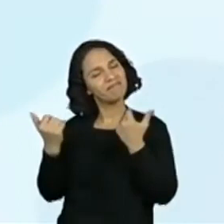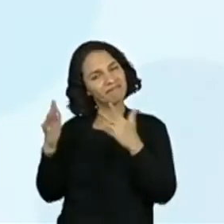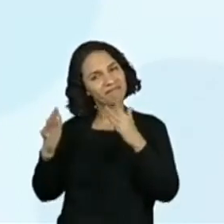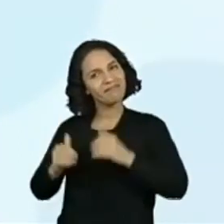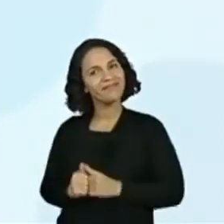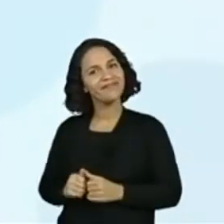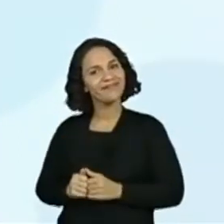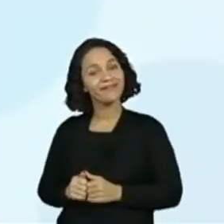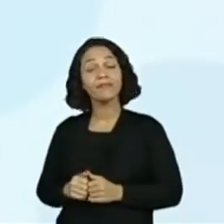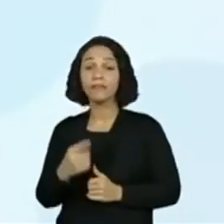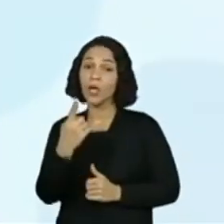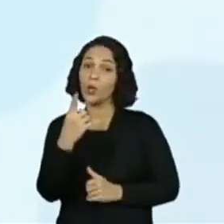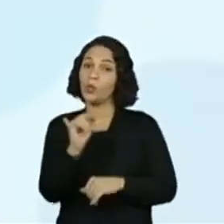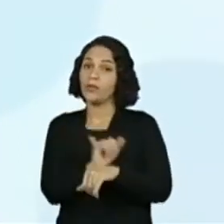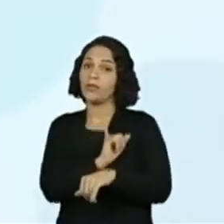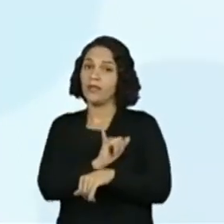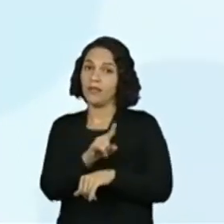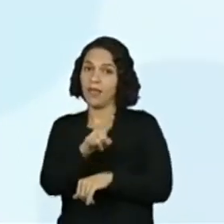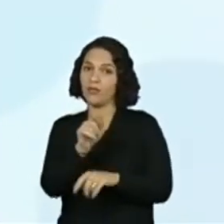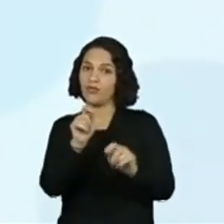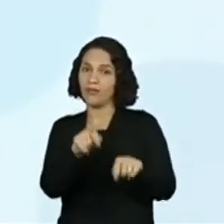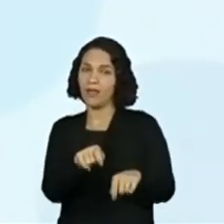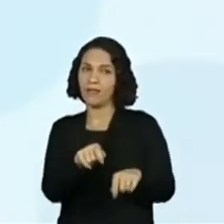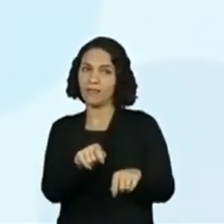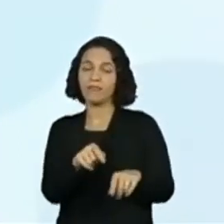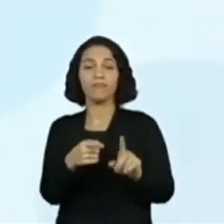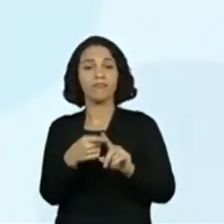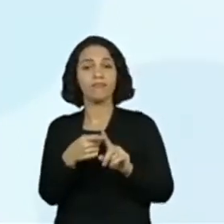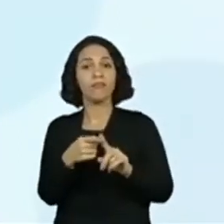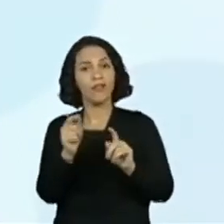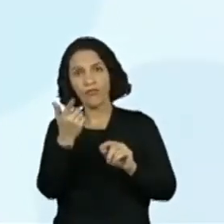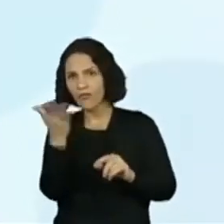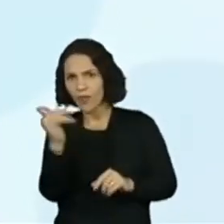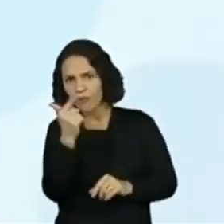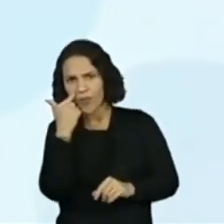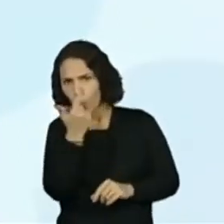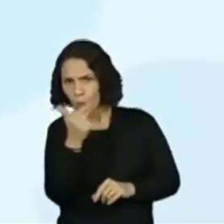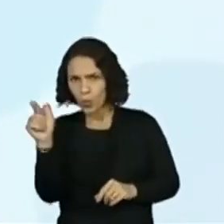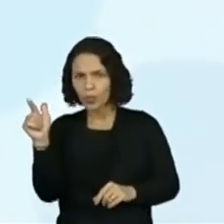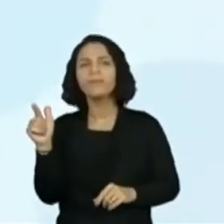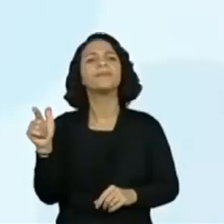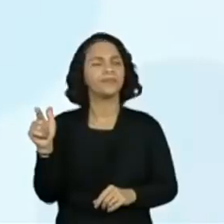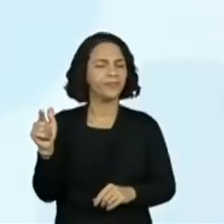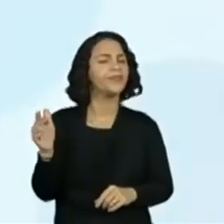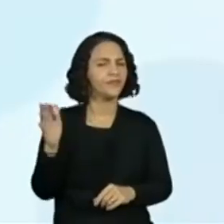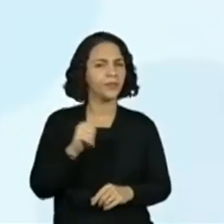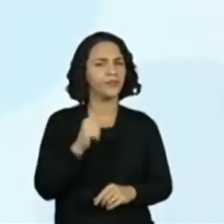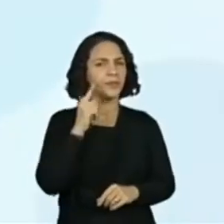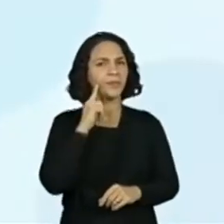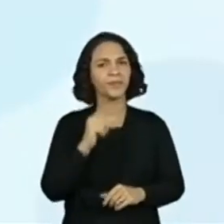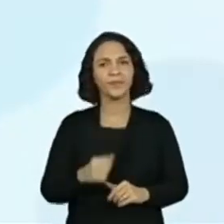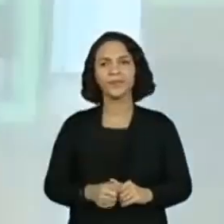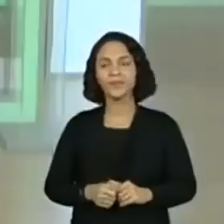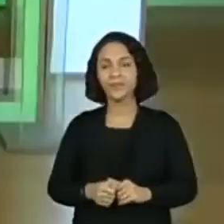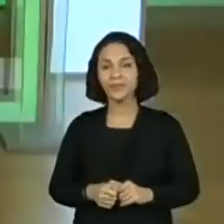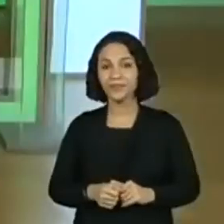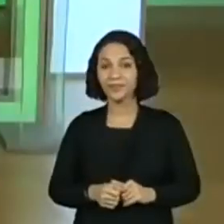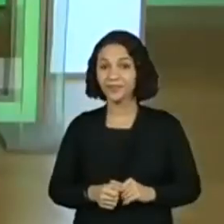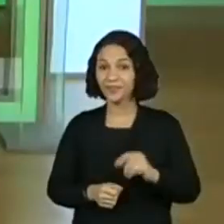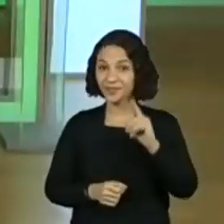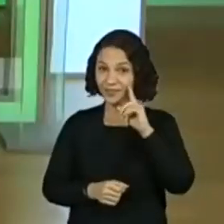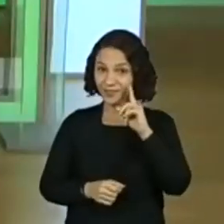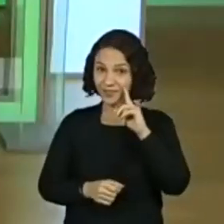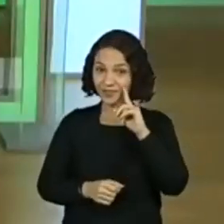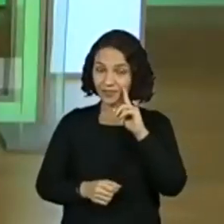Então, essa é uma das estratégias, não é, professor? É a primeira, mas podemos usar outra, não podemos, Progenô? Podemos, podemos sim. E a outra